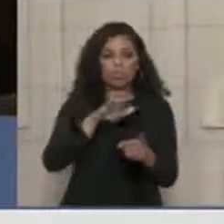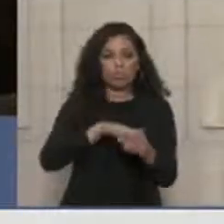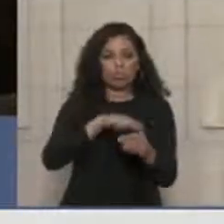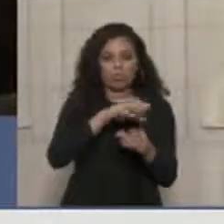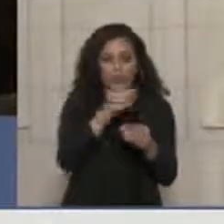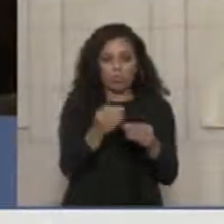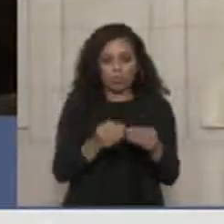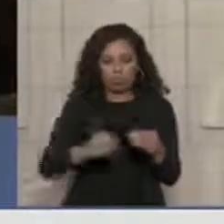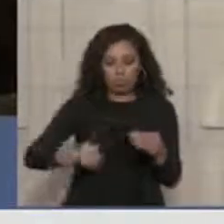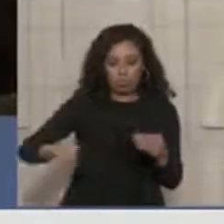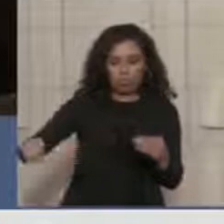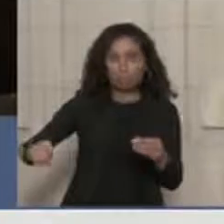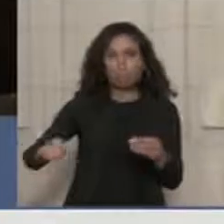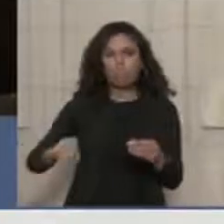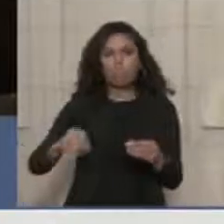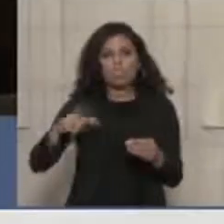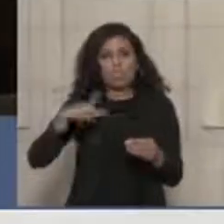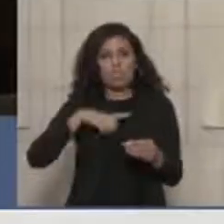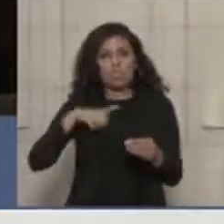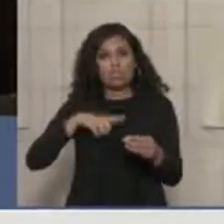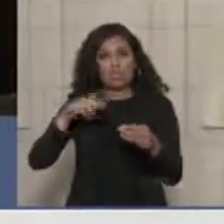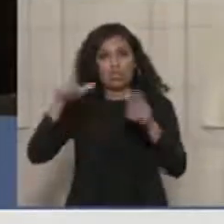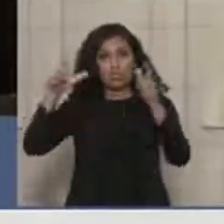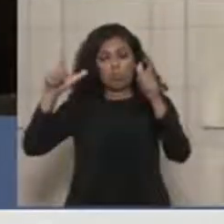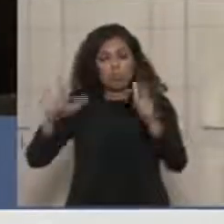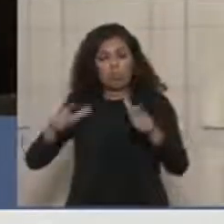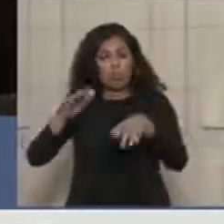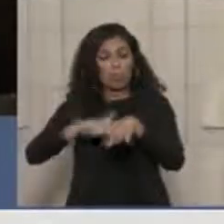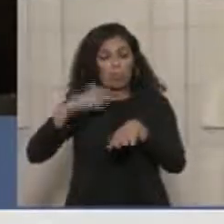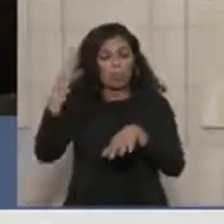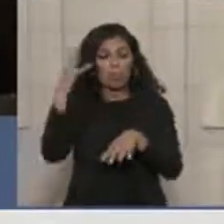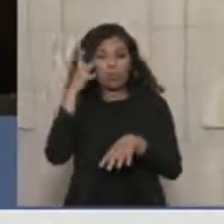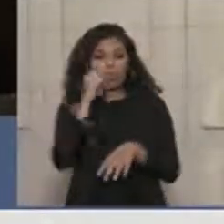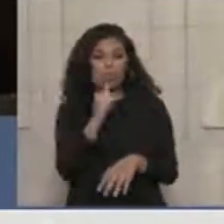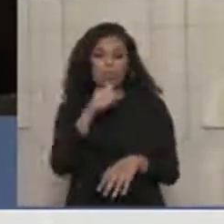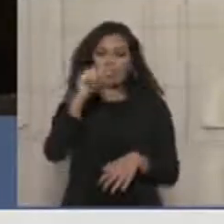Temos a lagoa mais bela do país, a Lagoa de